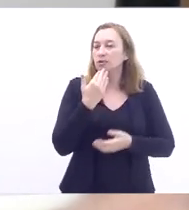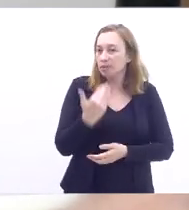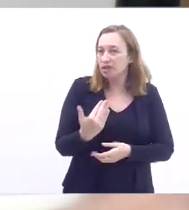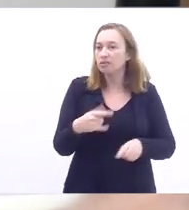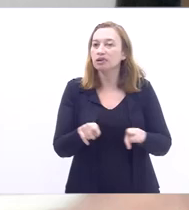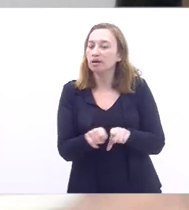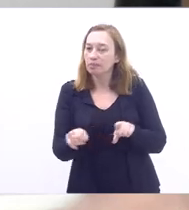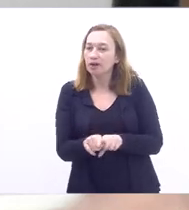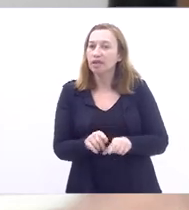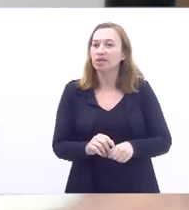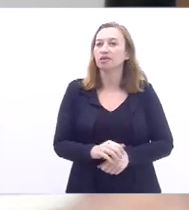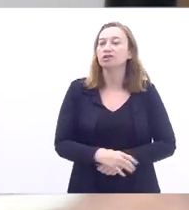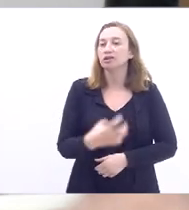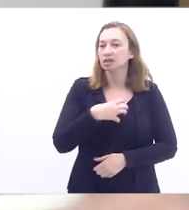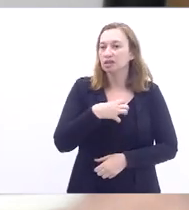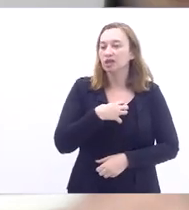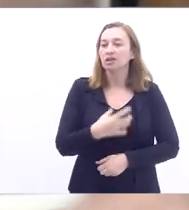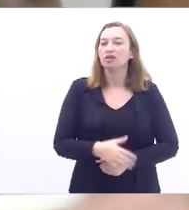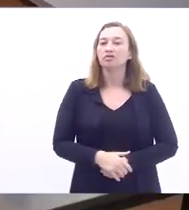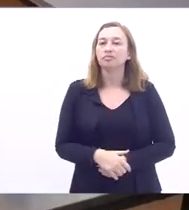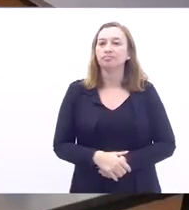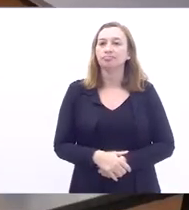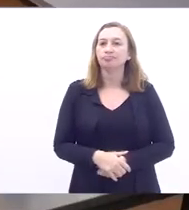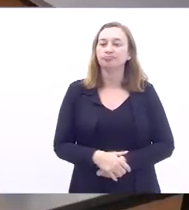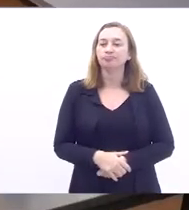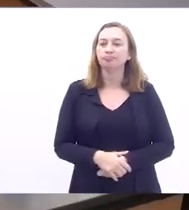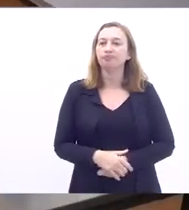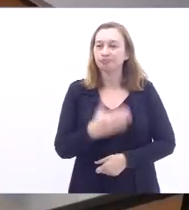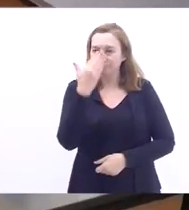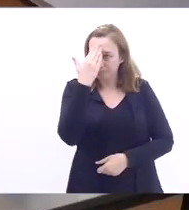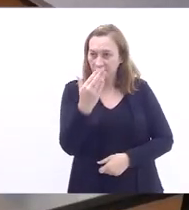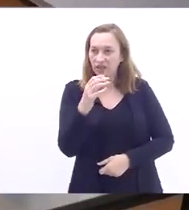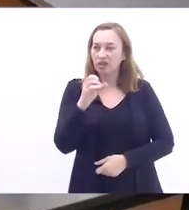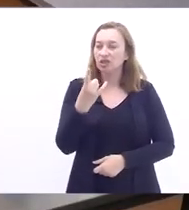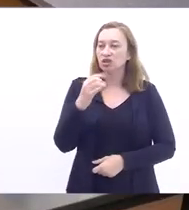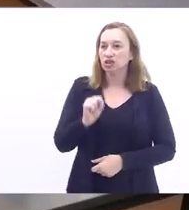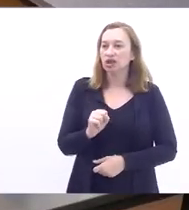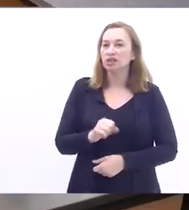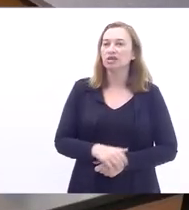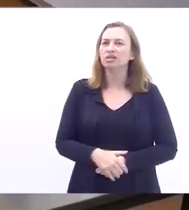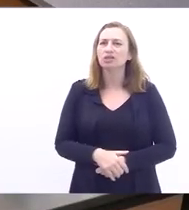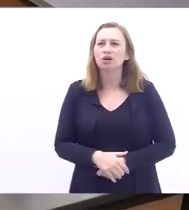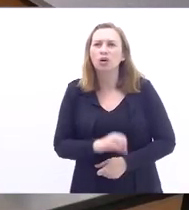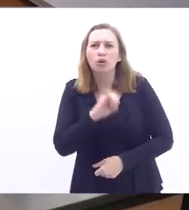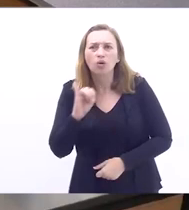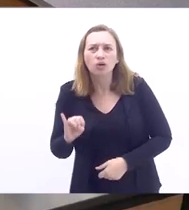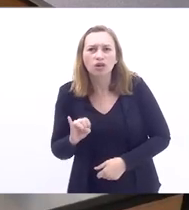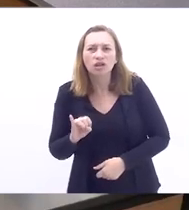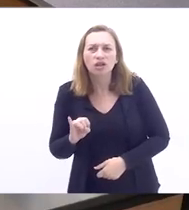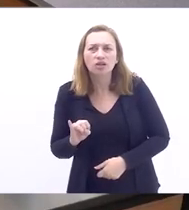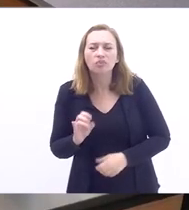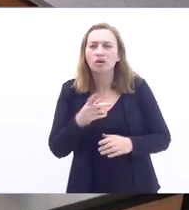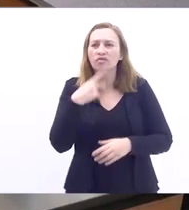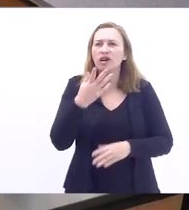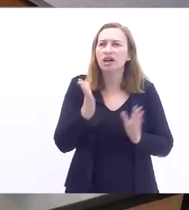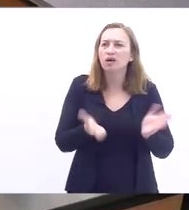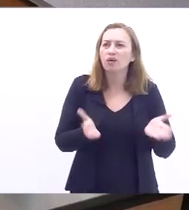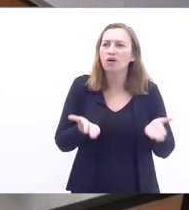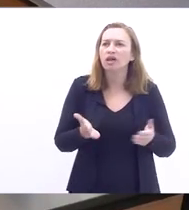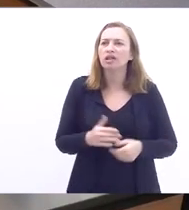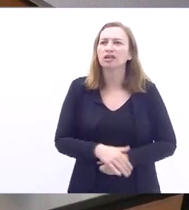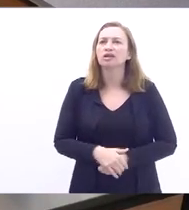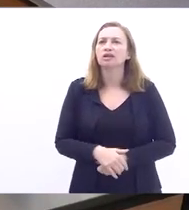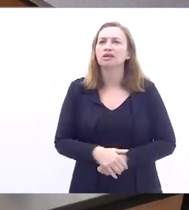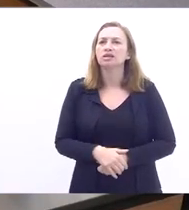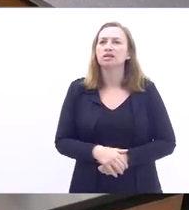apelo também né aí desse sentido Obrigado Charles com a palavra agora